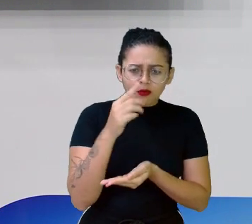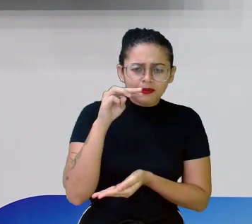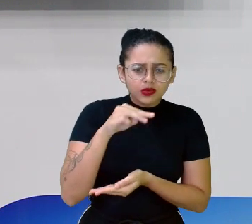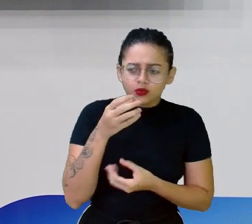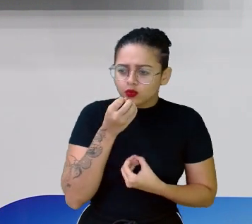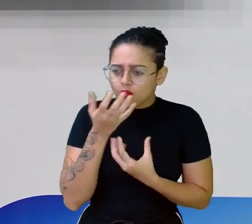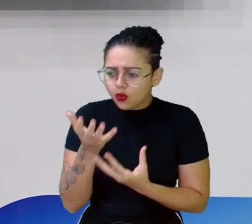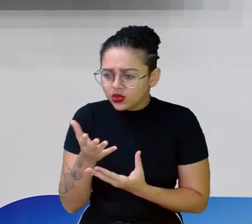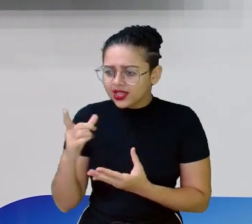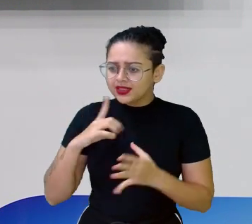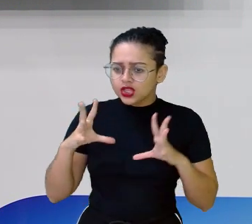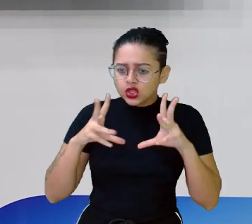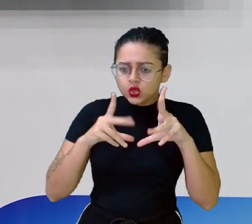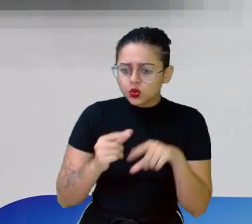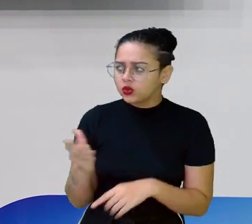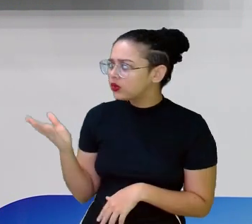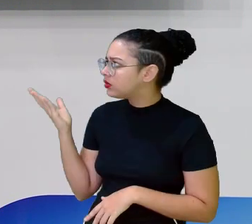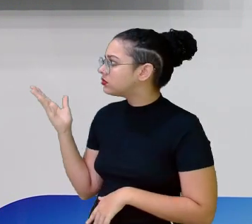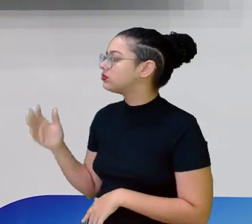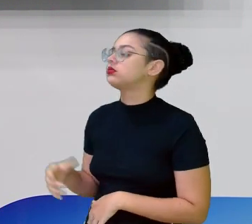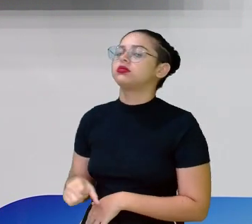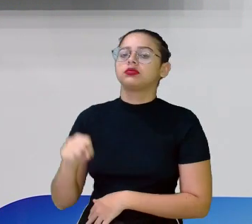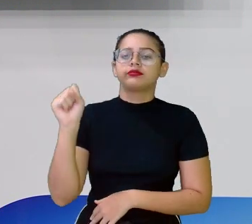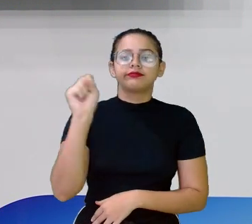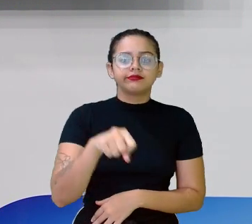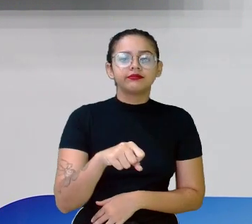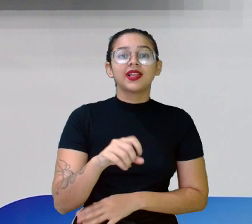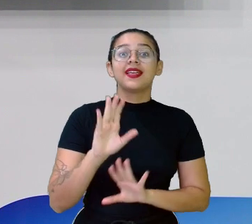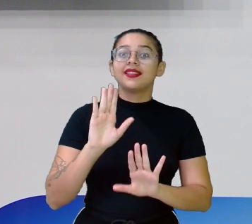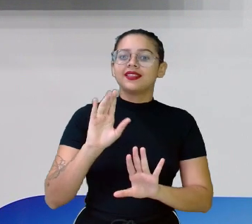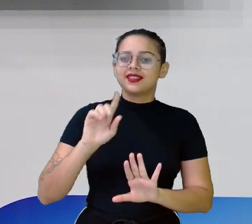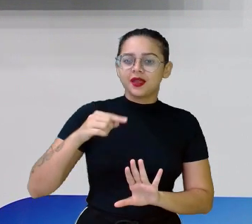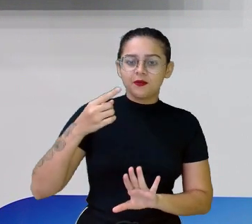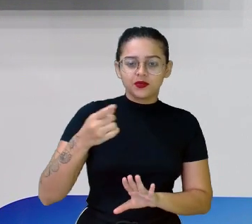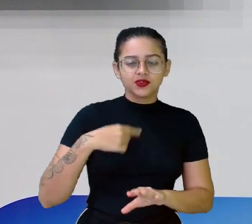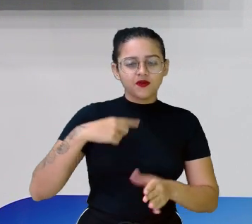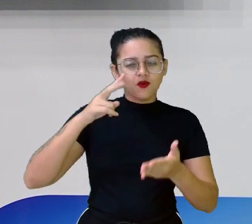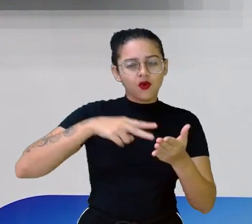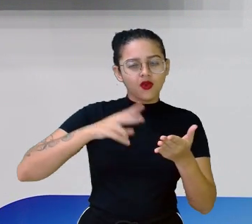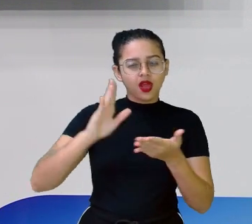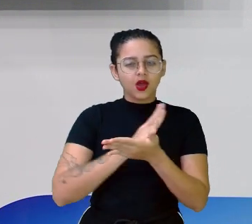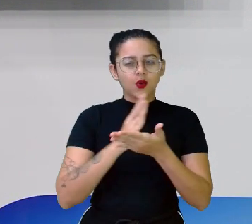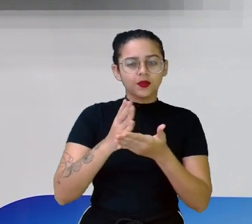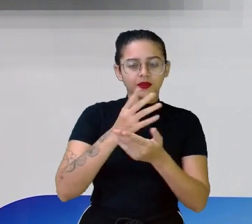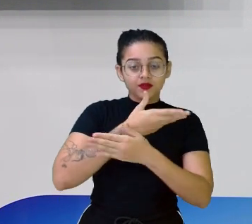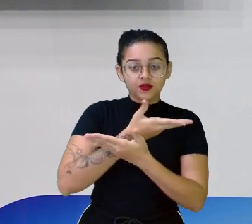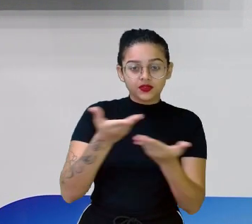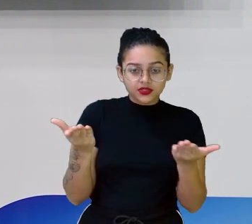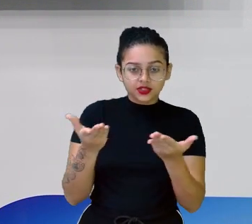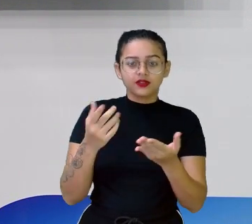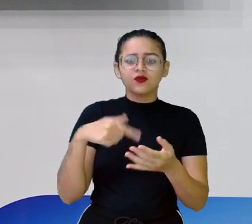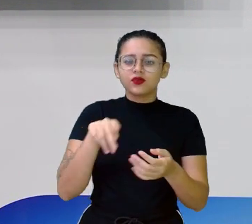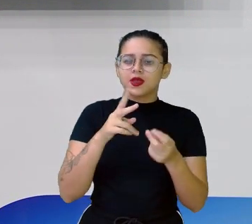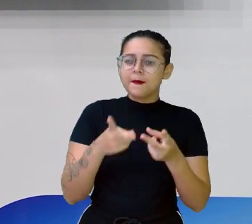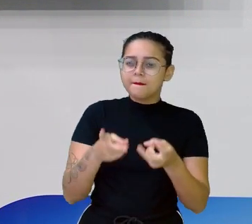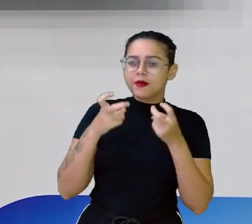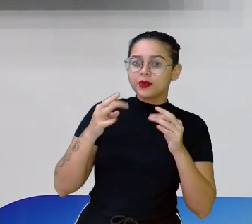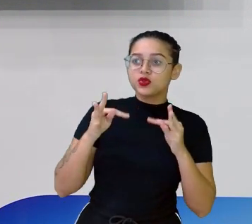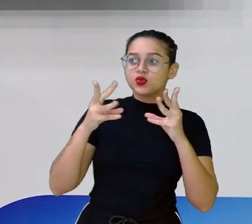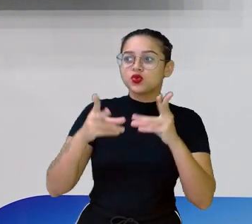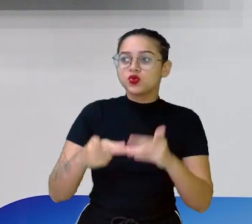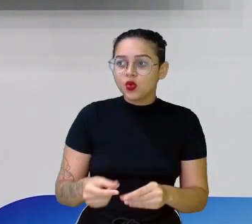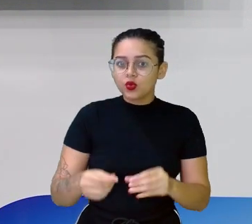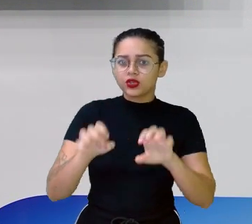pessoa conta, tem tudo isso. Sim, daqui a pouco eu vou ler algumas para vocês e vocês vão procurar ver comigo toda